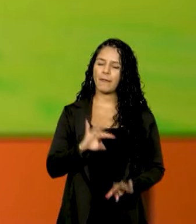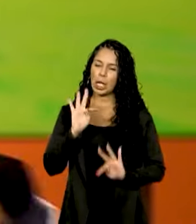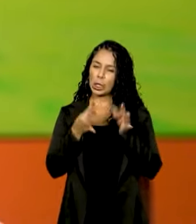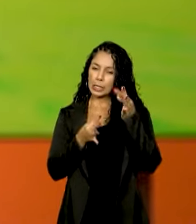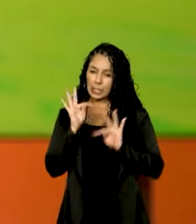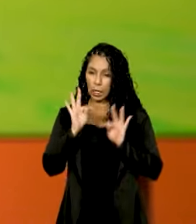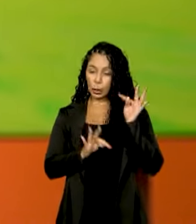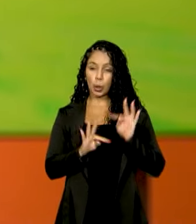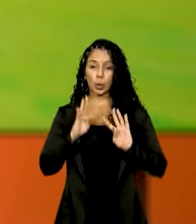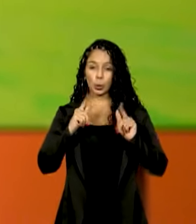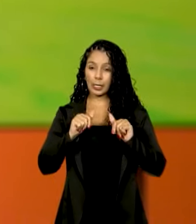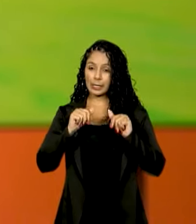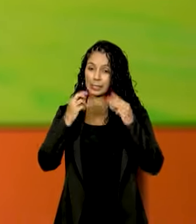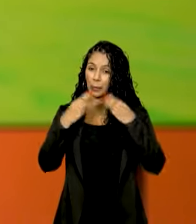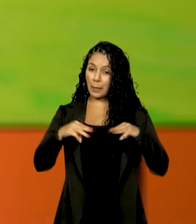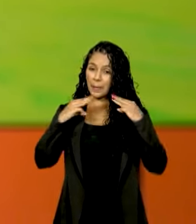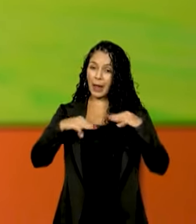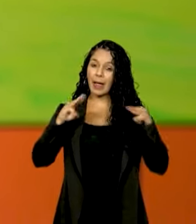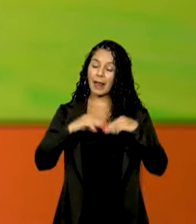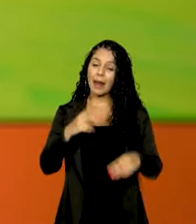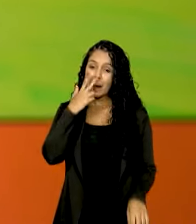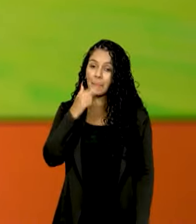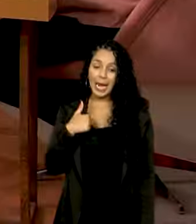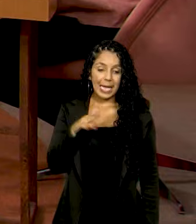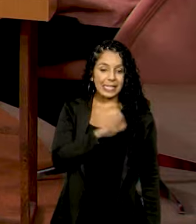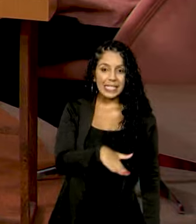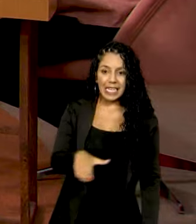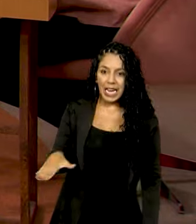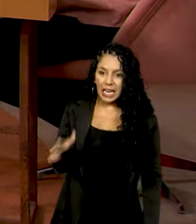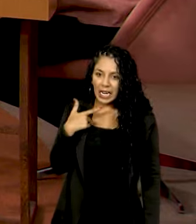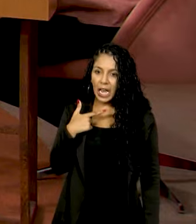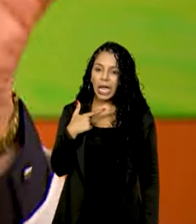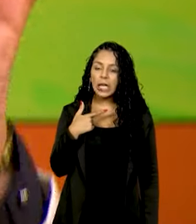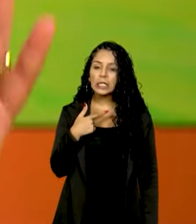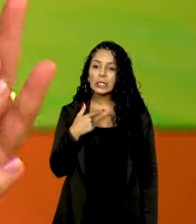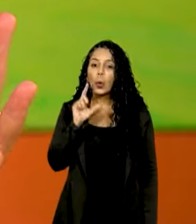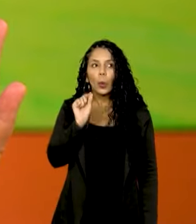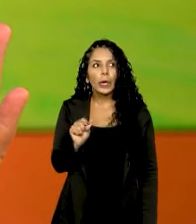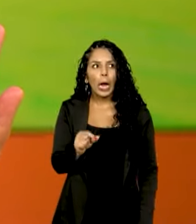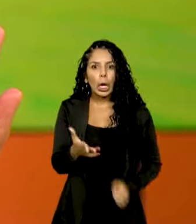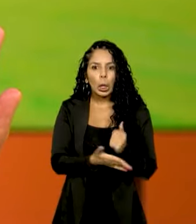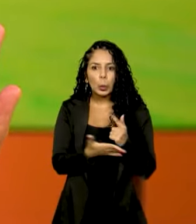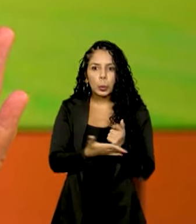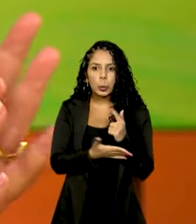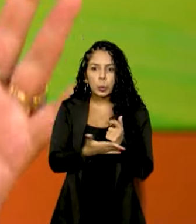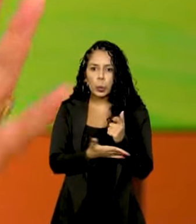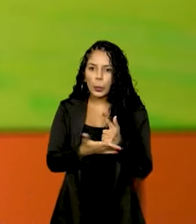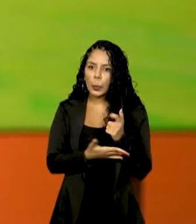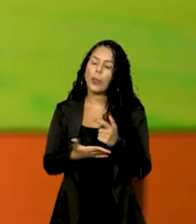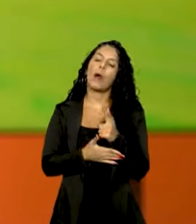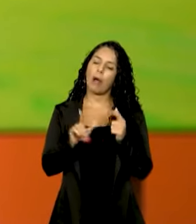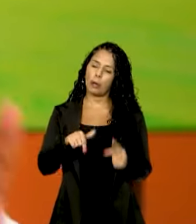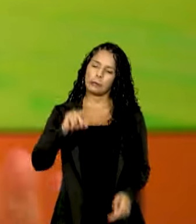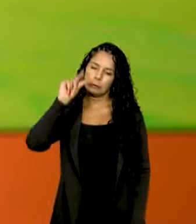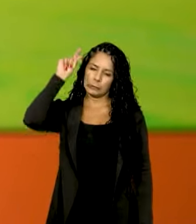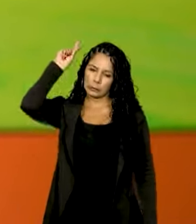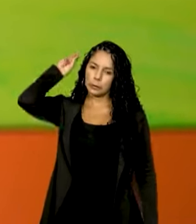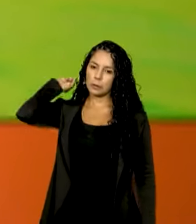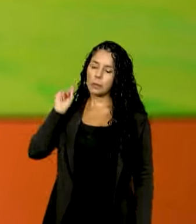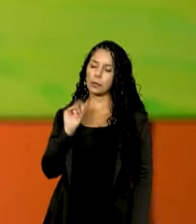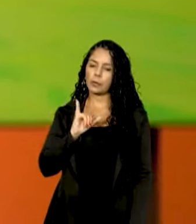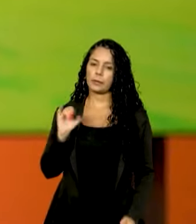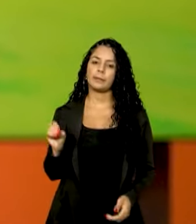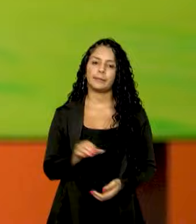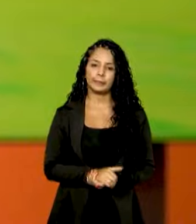propagandas todas, tornou a criança um bichinho consumista, claro, desde há muito tempo já. Então, já tem muito